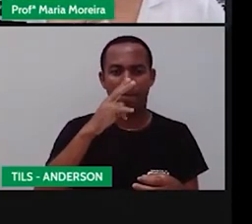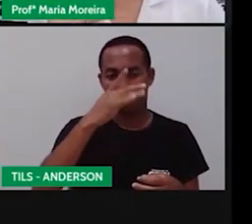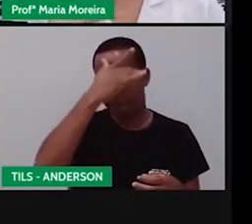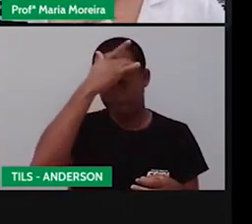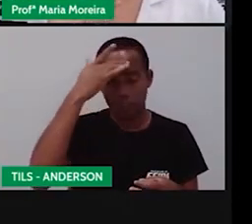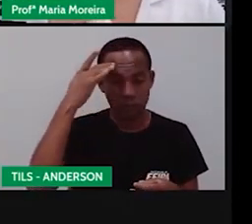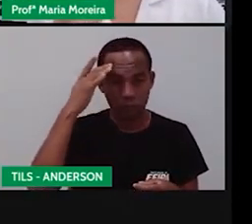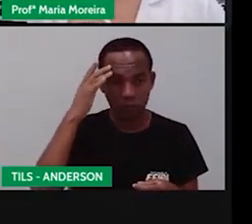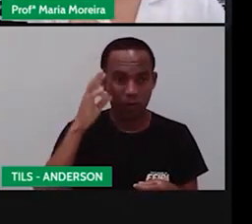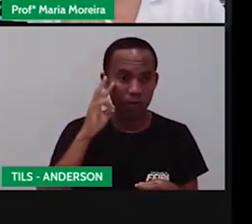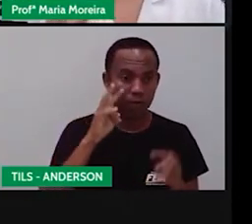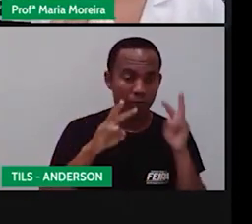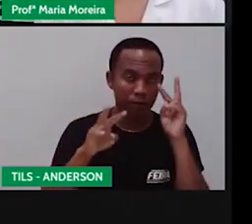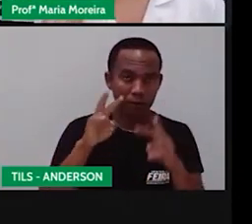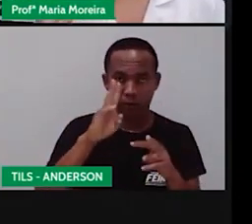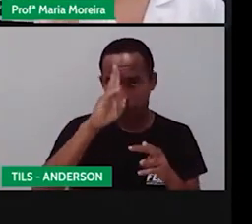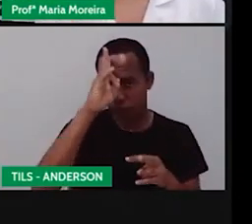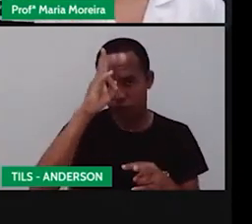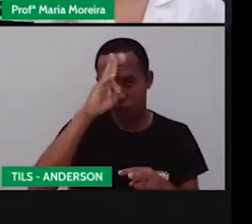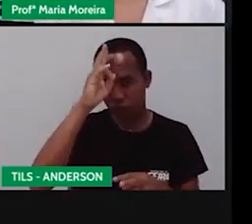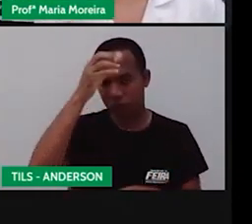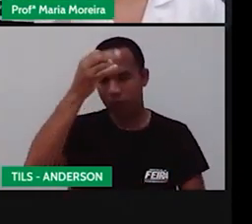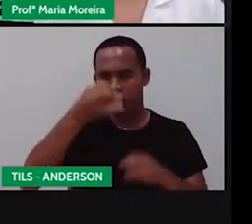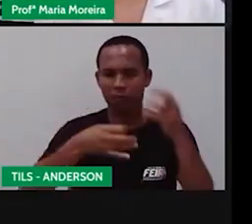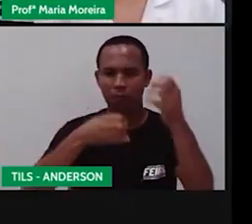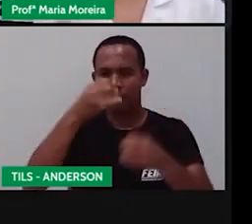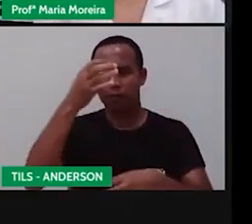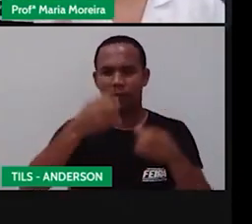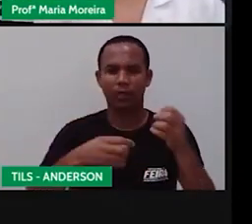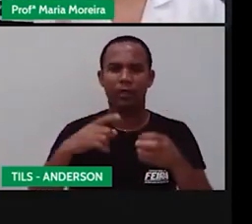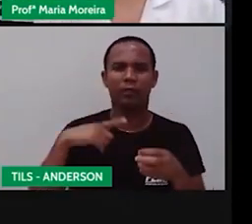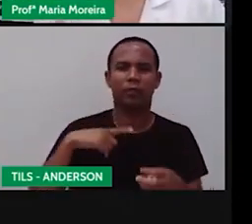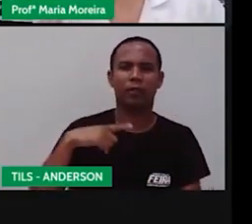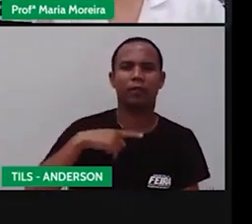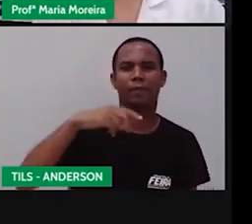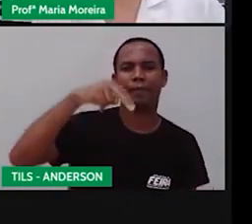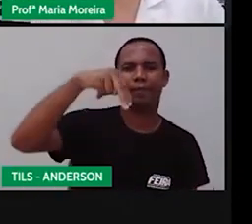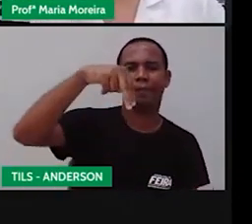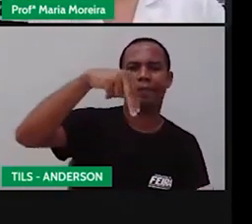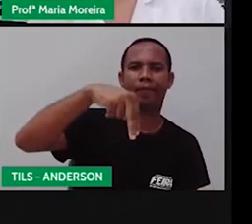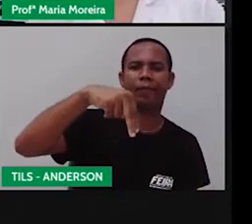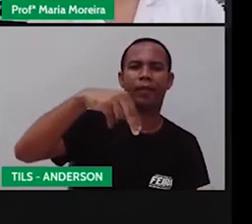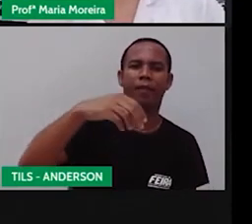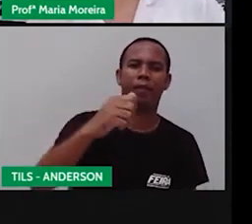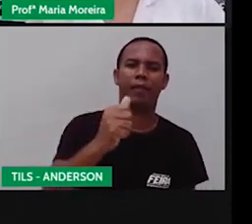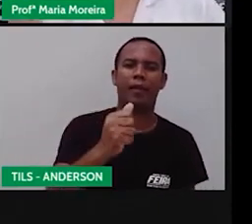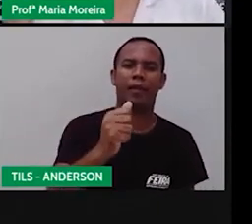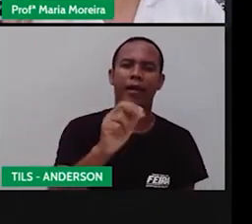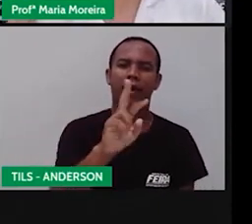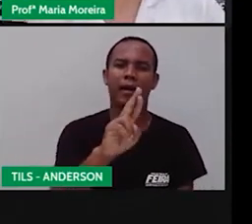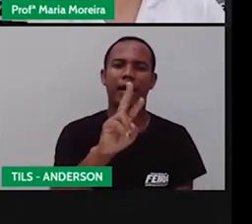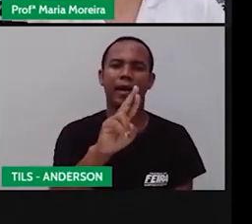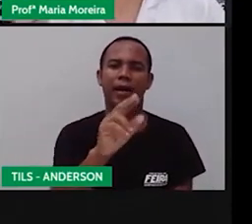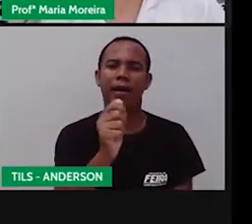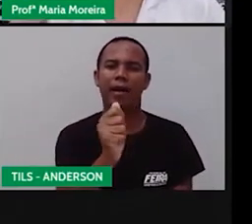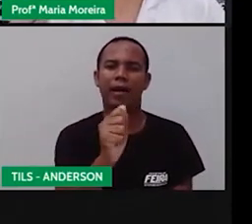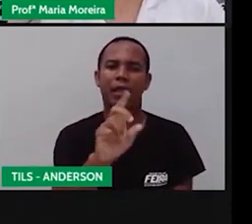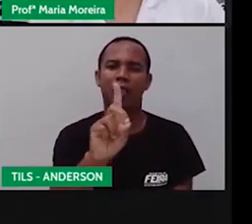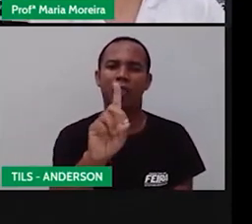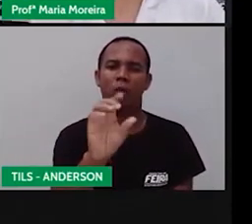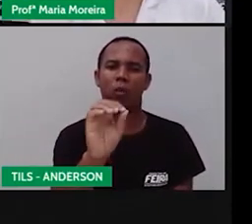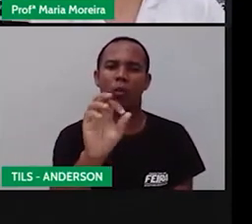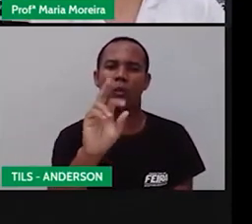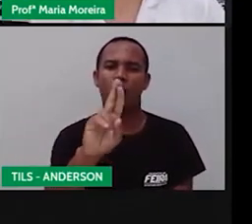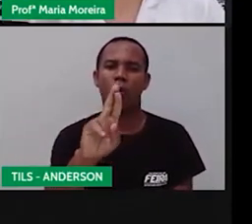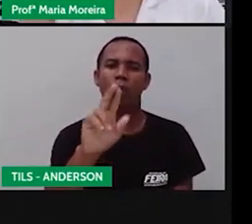história acontecer. Bom, toda história possui quem? Um narrador, que é a pessoa que vai quem? Que vai